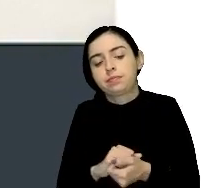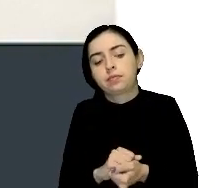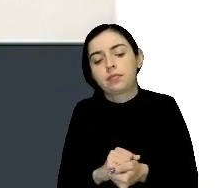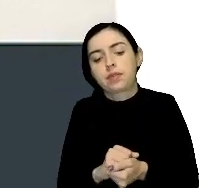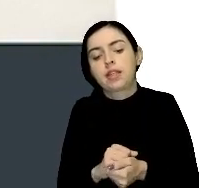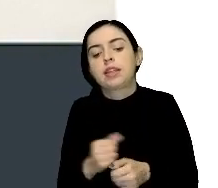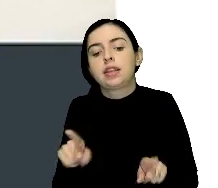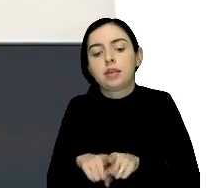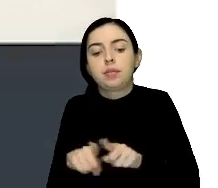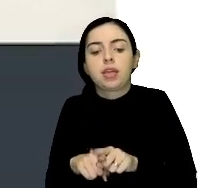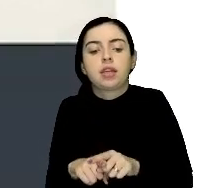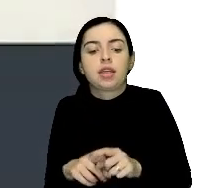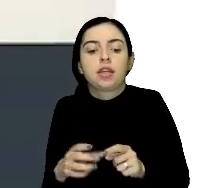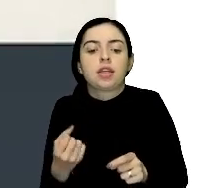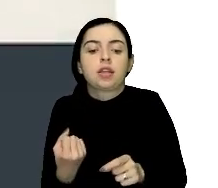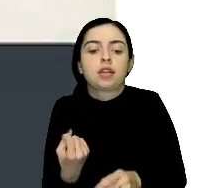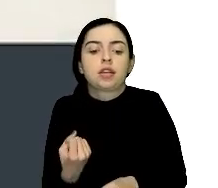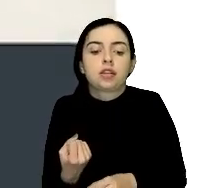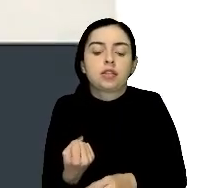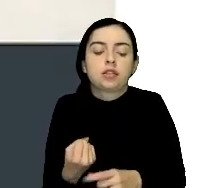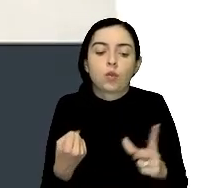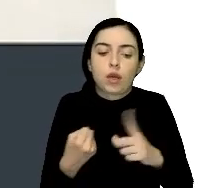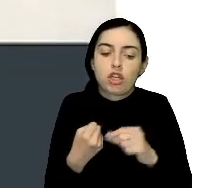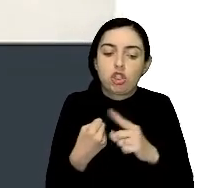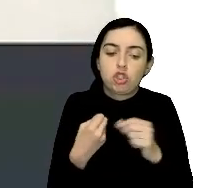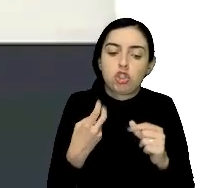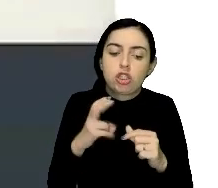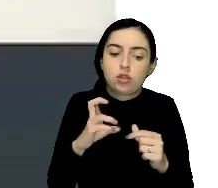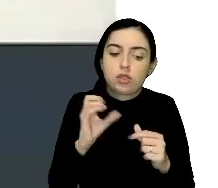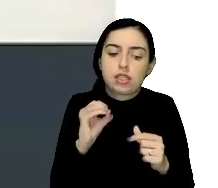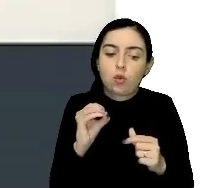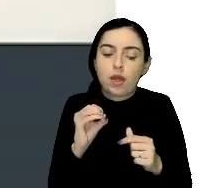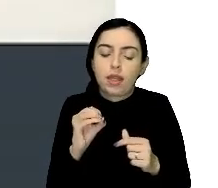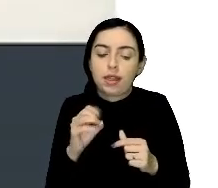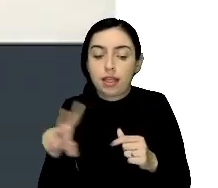Também cita dispositivo de deportação, só lembrando que o parágrafo 1º